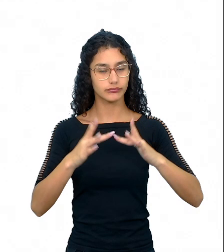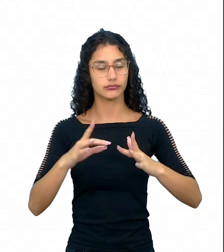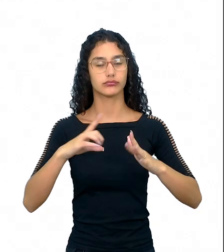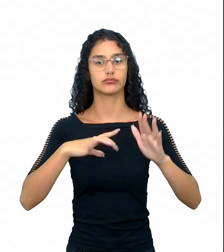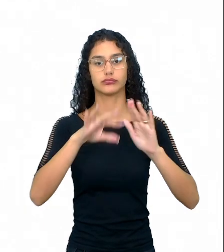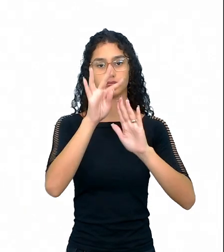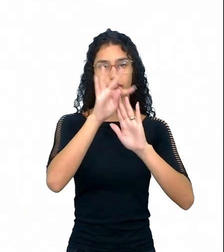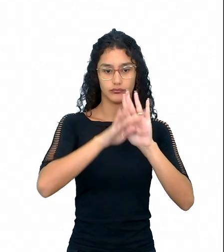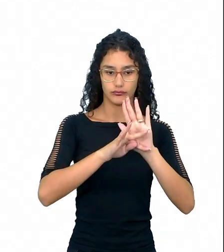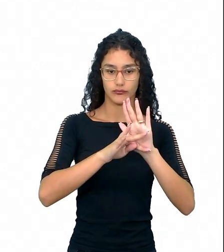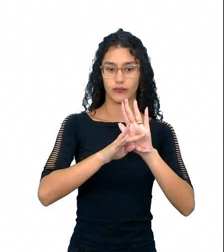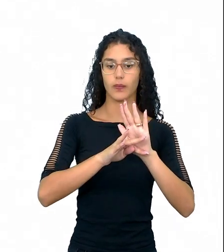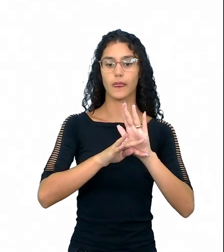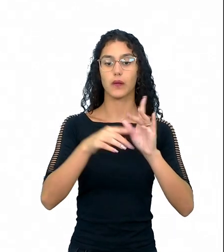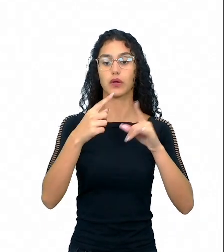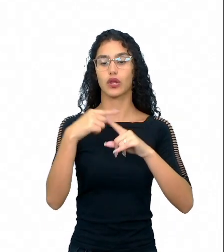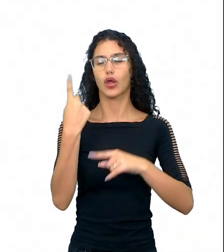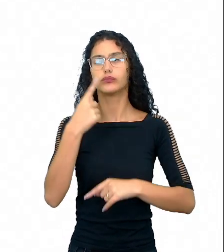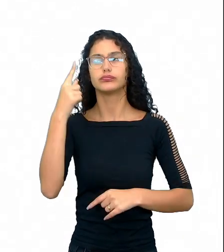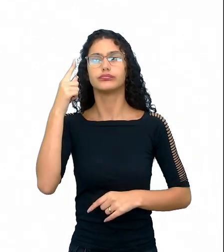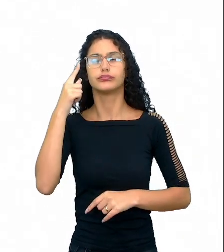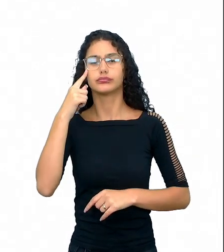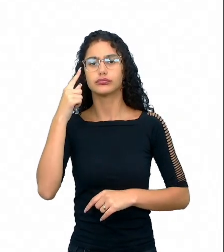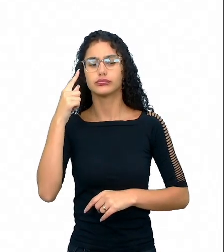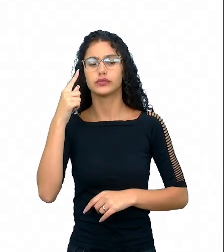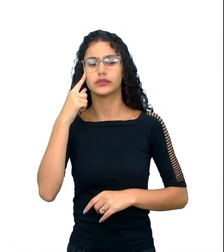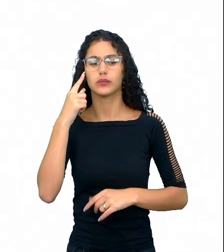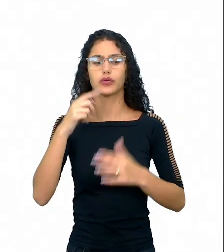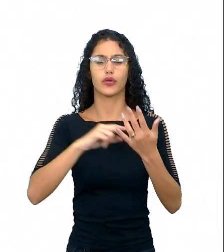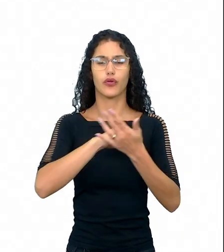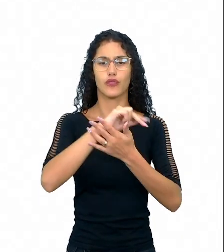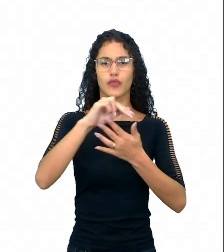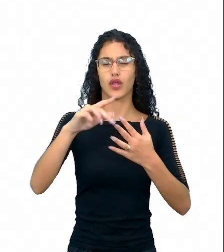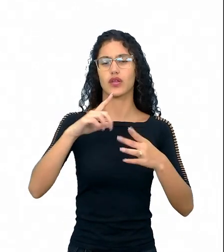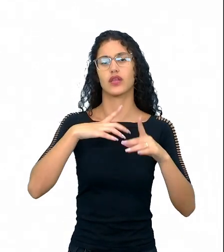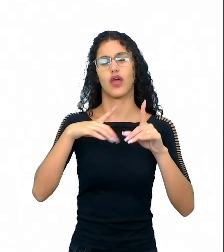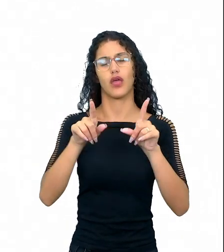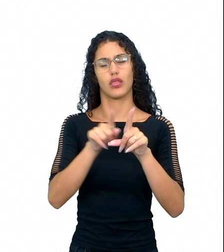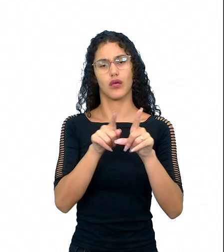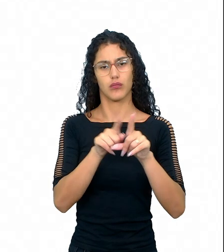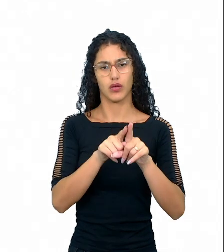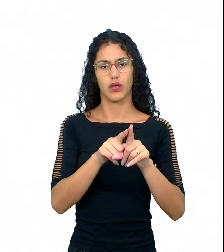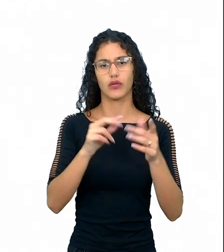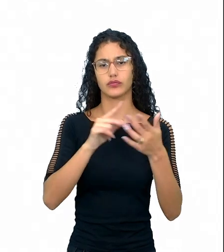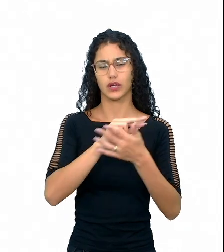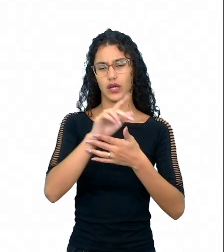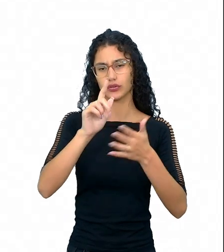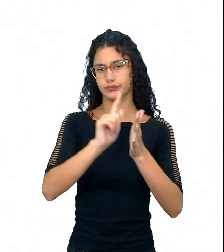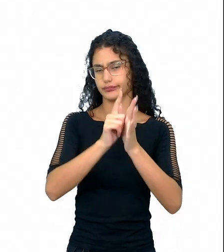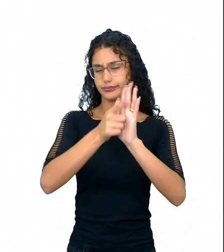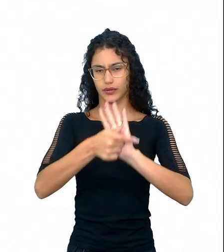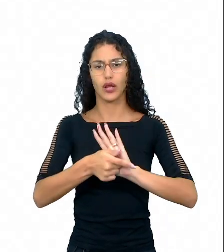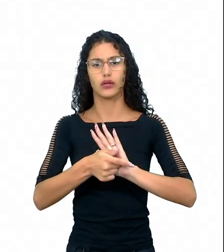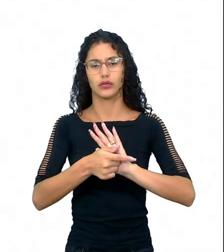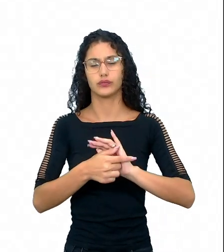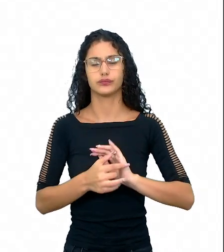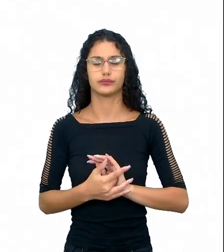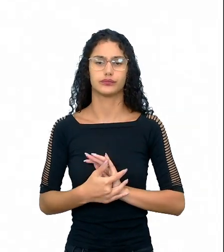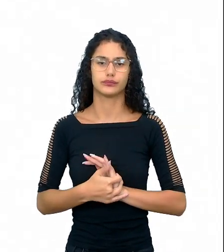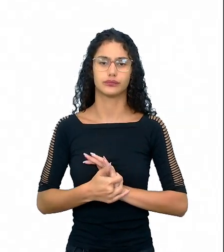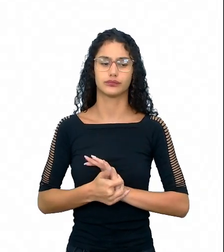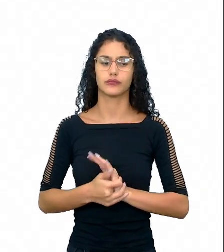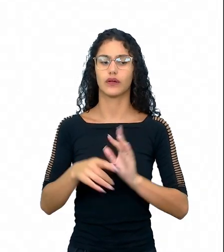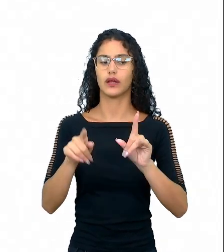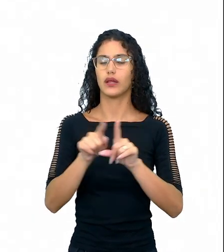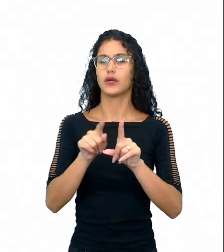textos multissemióticos, porque estamos pensando aí nos multimodais também, né? São variados gêneros, com a questão